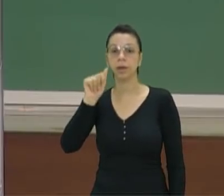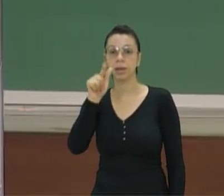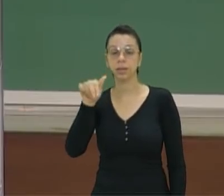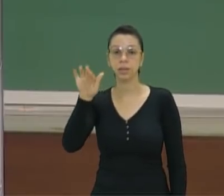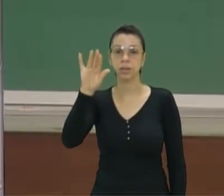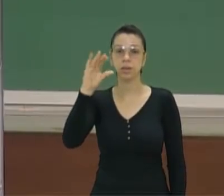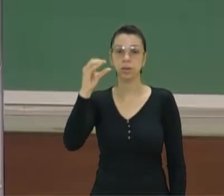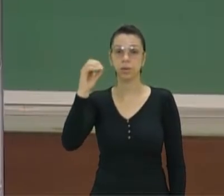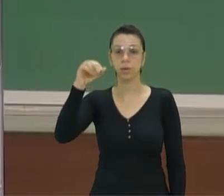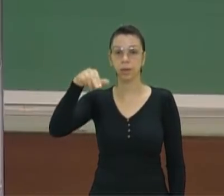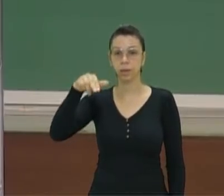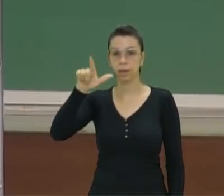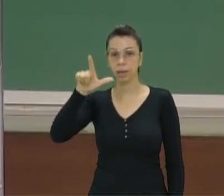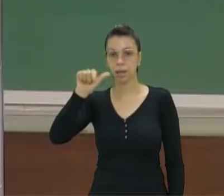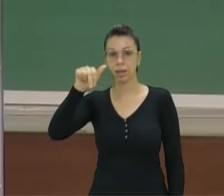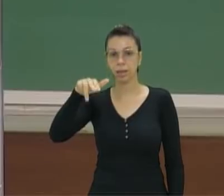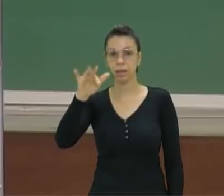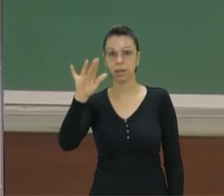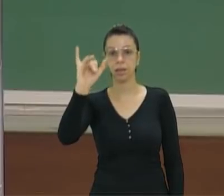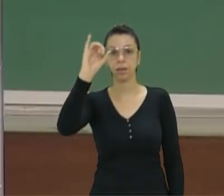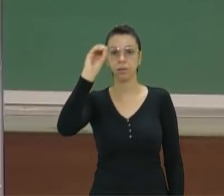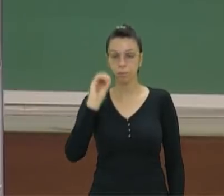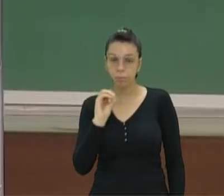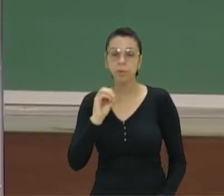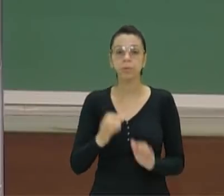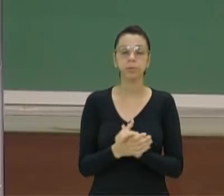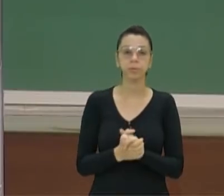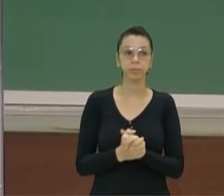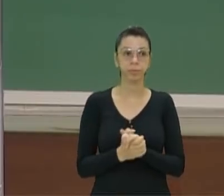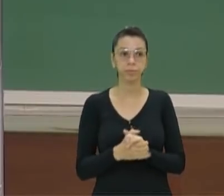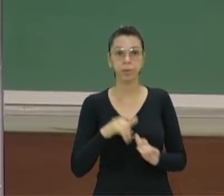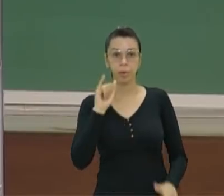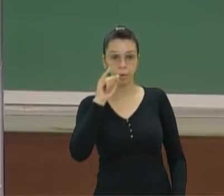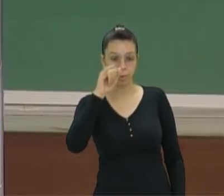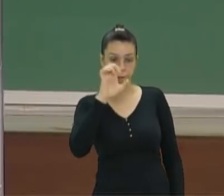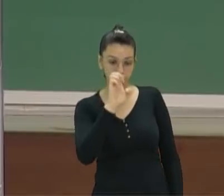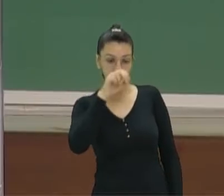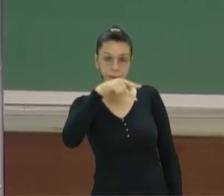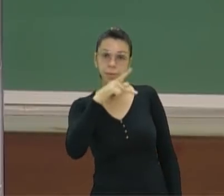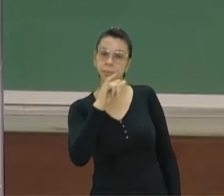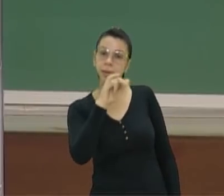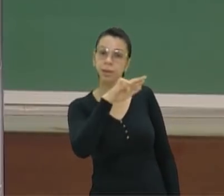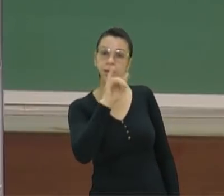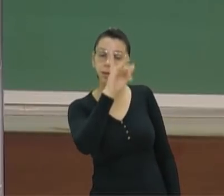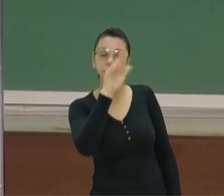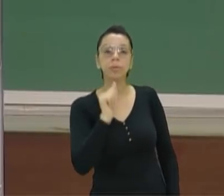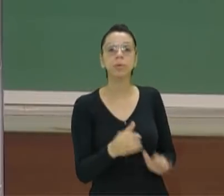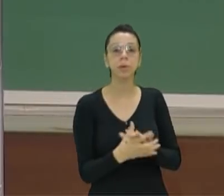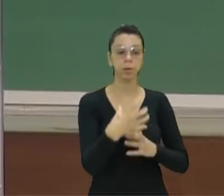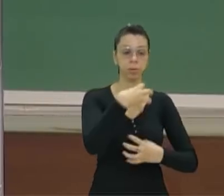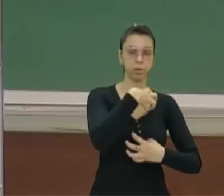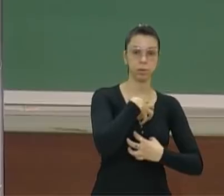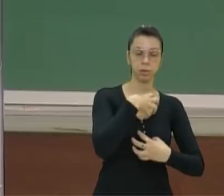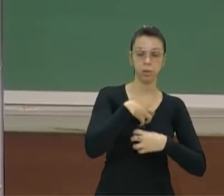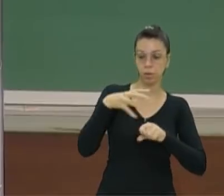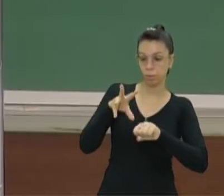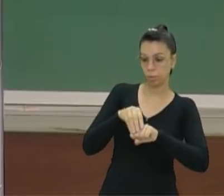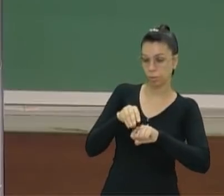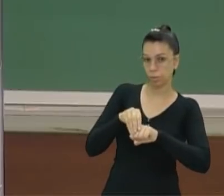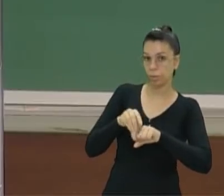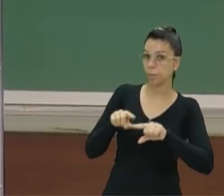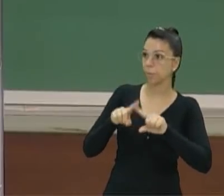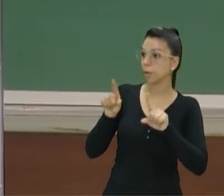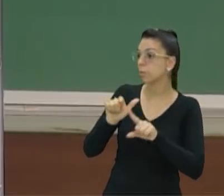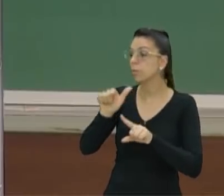profundidade mais à frente. O empirismo vai dizer que os sentidos é que fornecem o conhecimento e os racionalistas vão acreditar que é da razão que